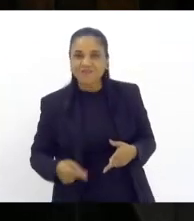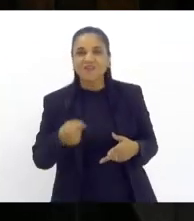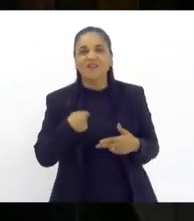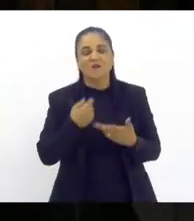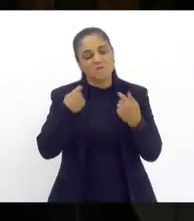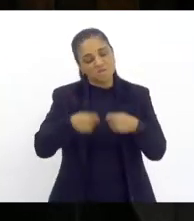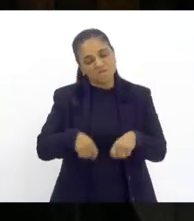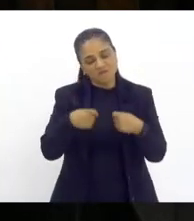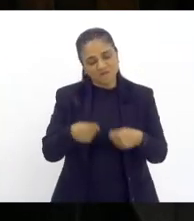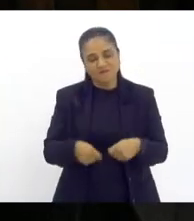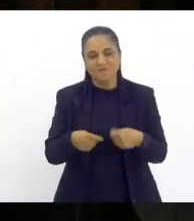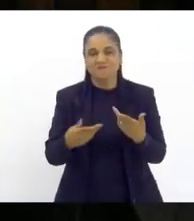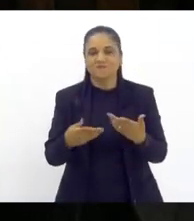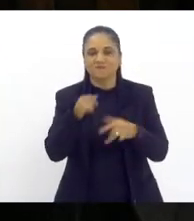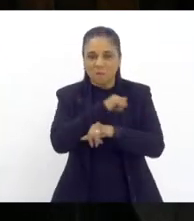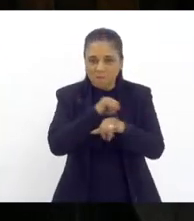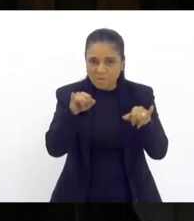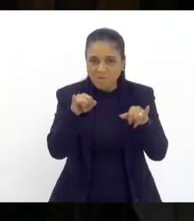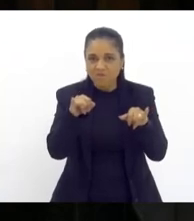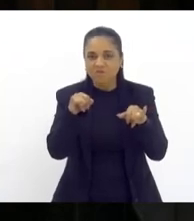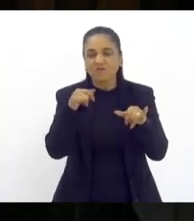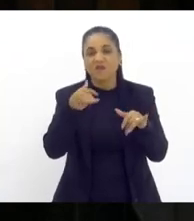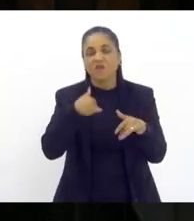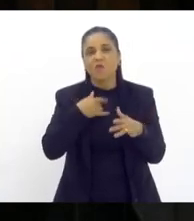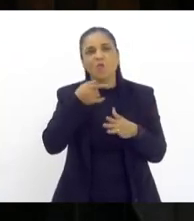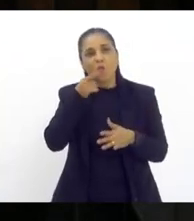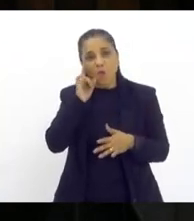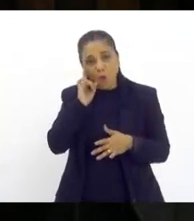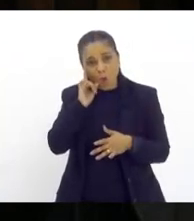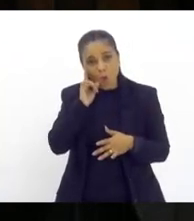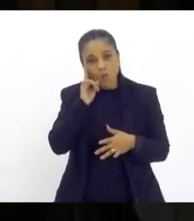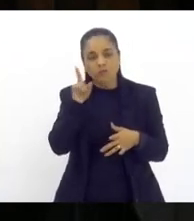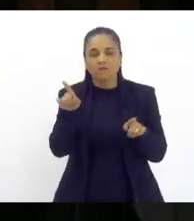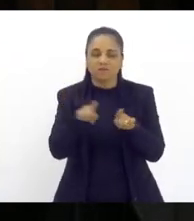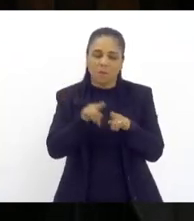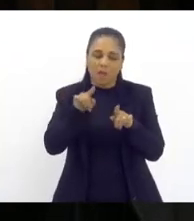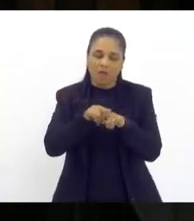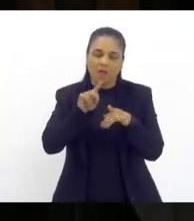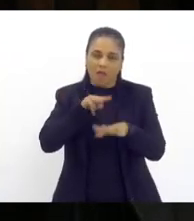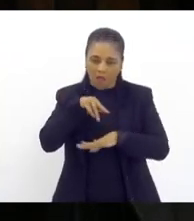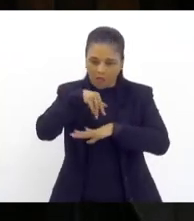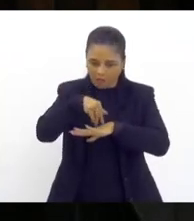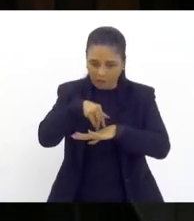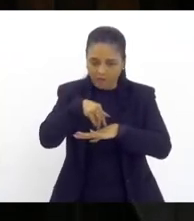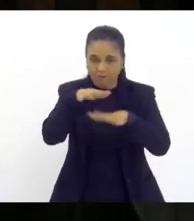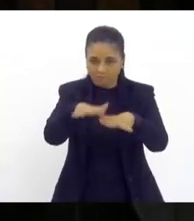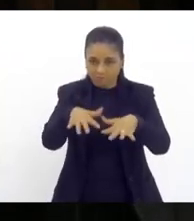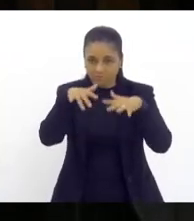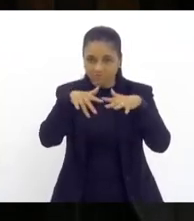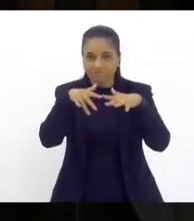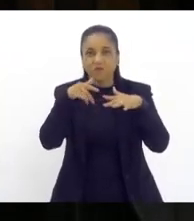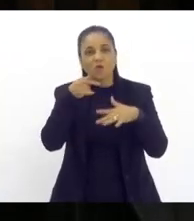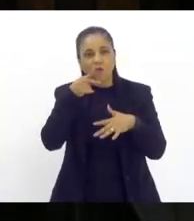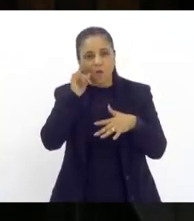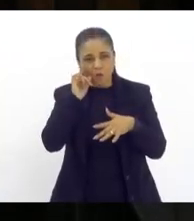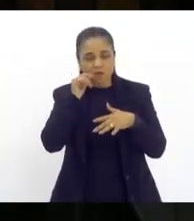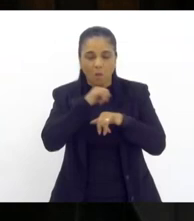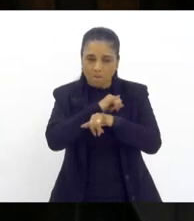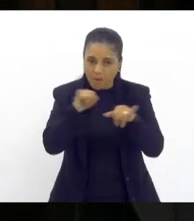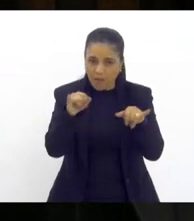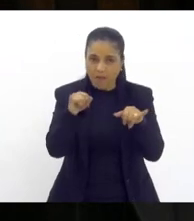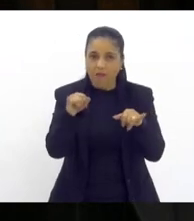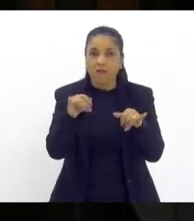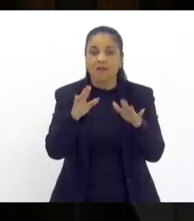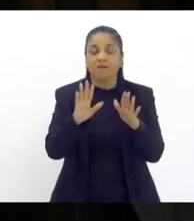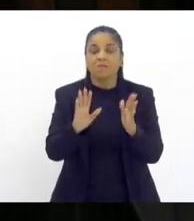menção aqui, senhor presidente. Há um fato que eu narrei ontem aqui nesse plenário. Eu mencionei ontem aqui